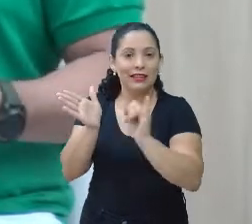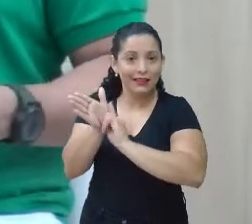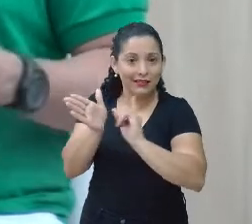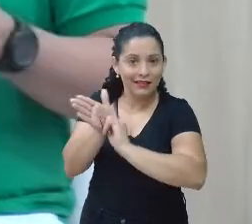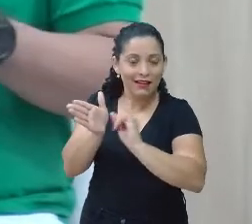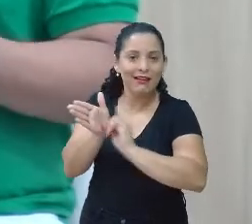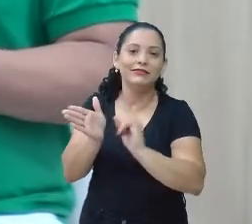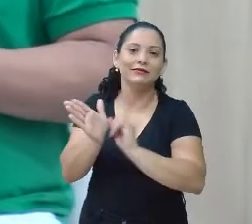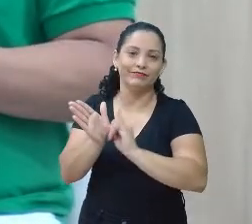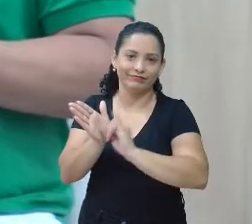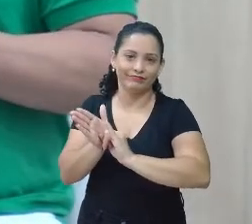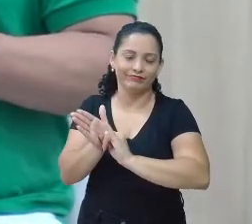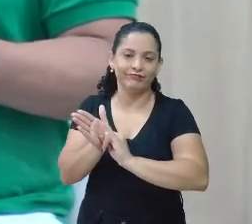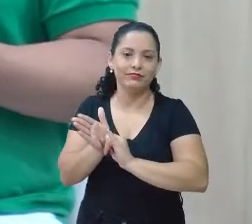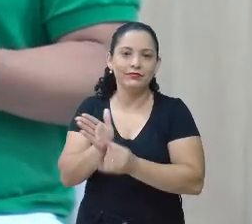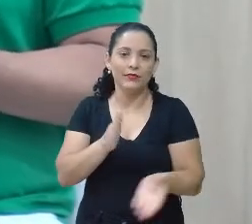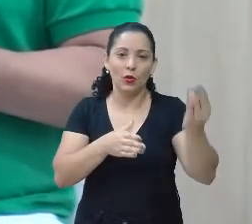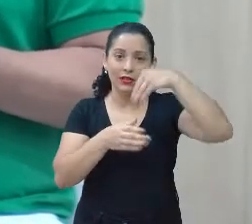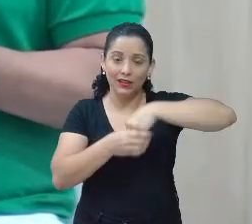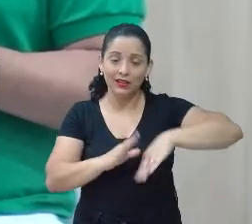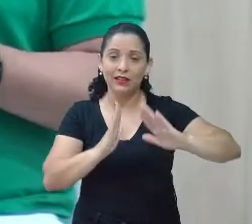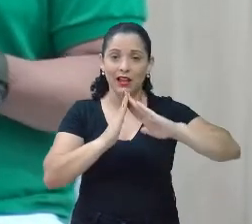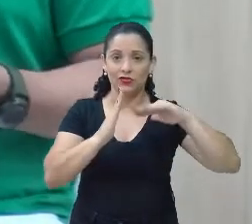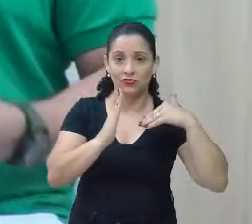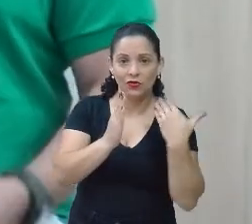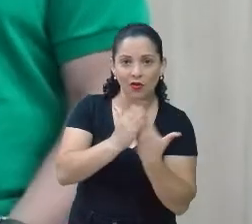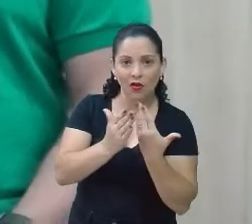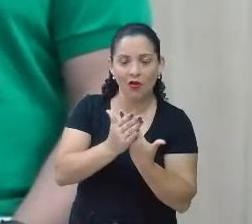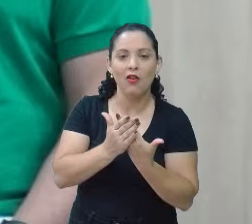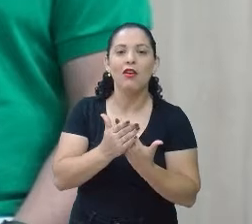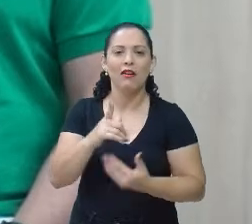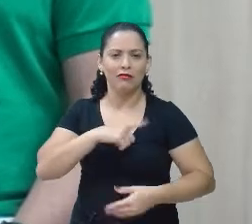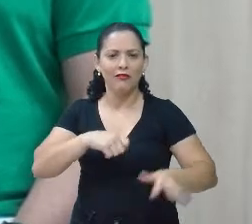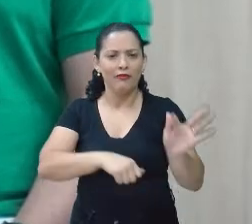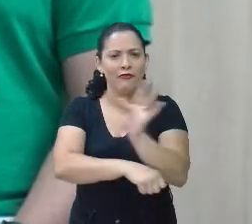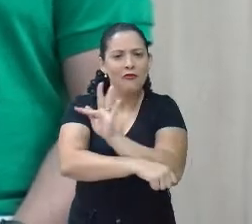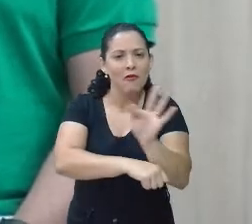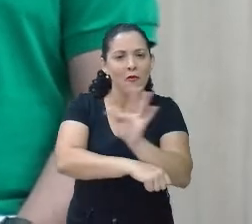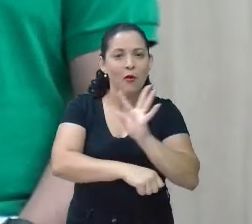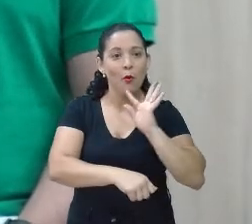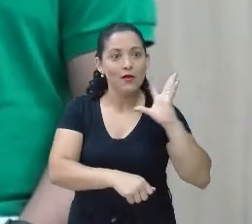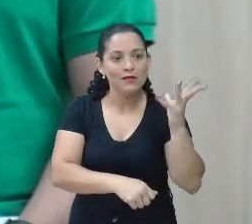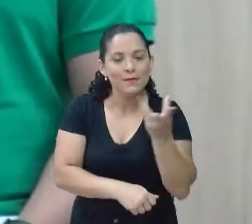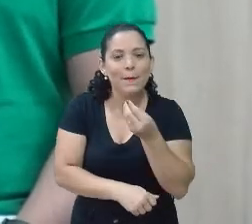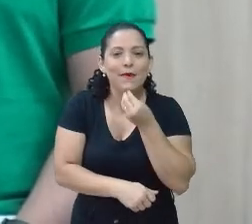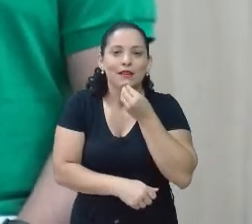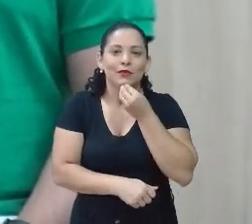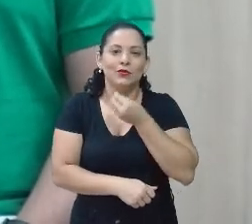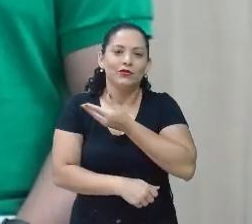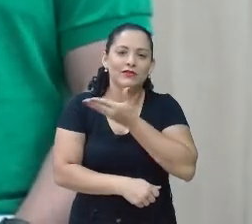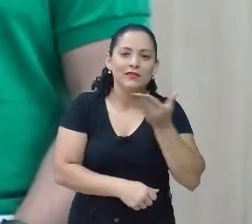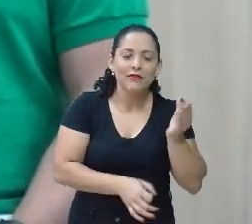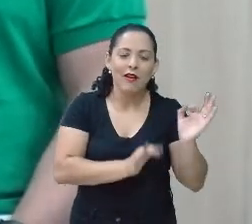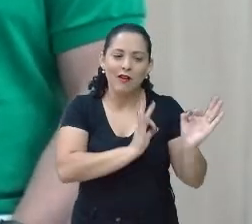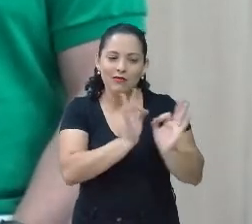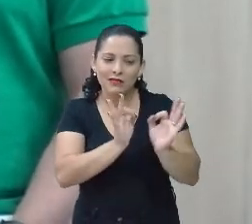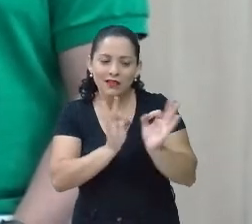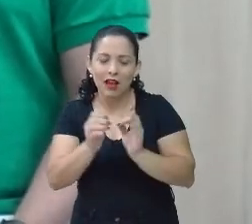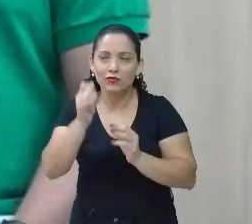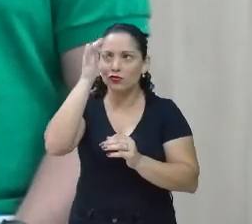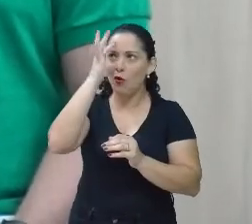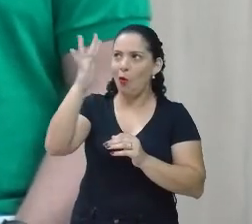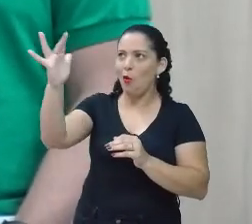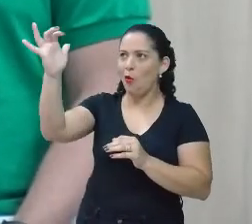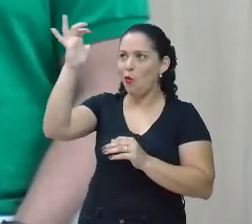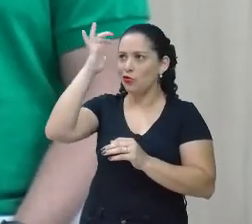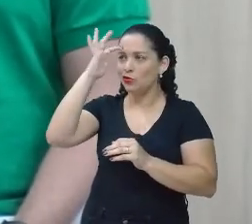com o conhecimento formal, você vai ter a oportunidade de ter sonhos e estruturar sonhos. E aqui na escola, tanto a